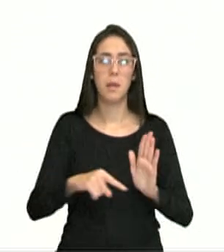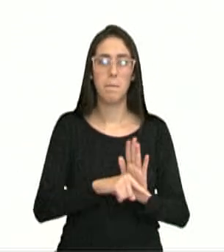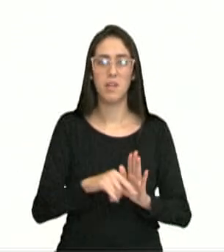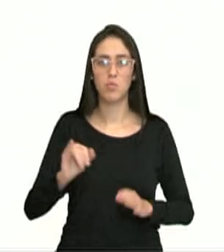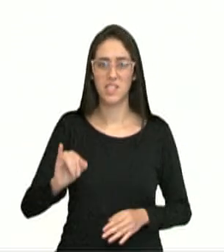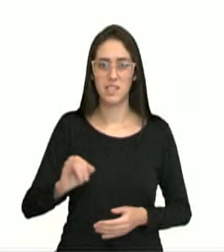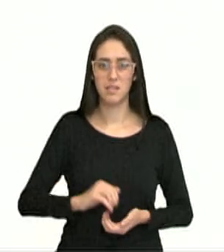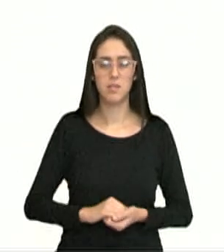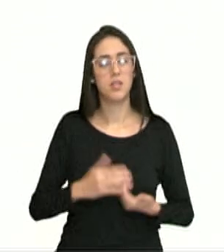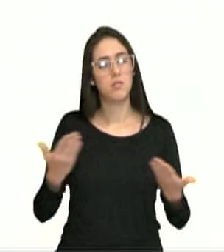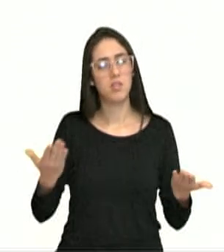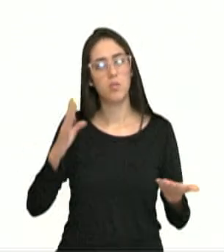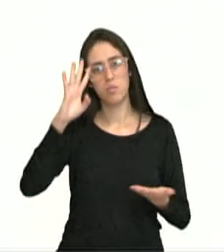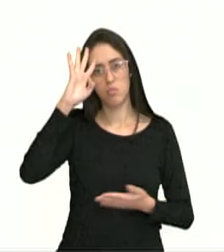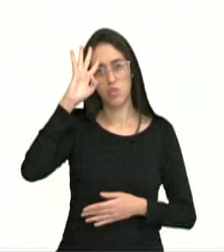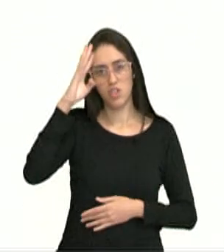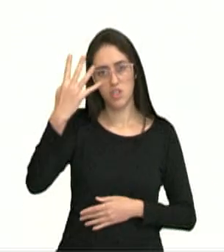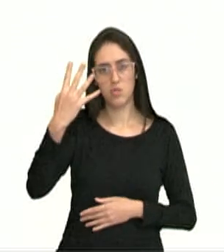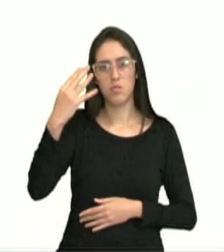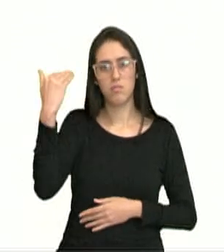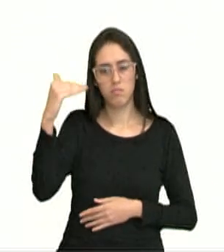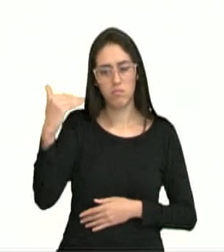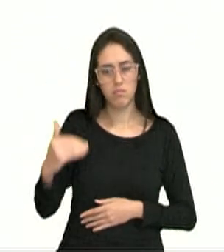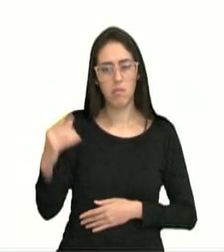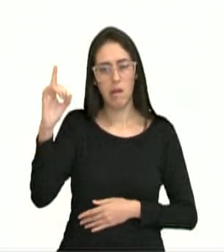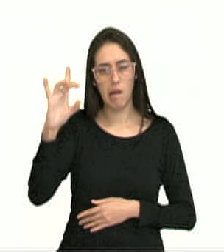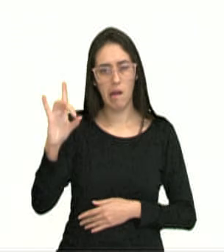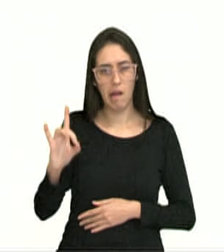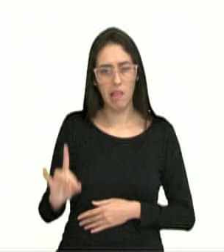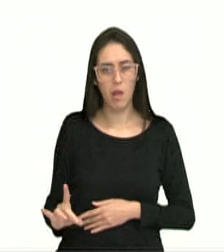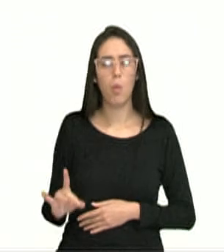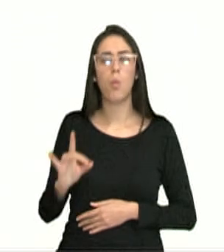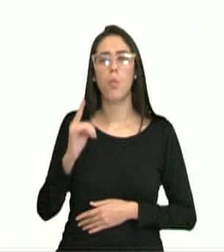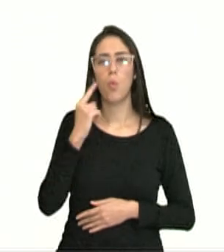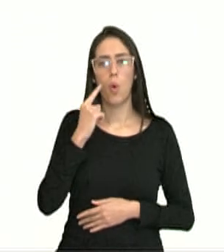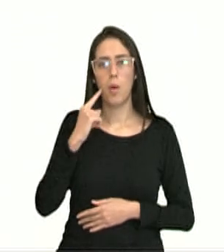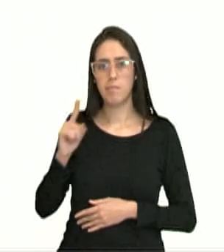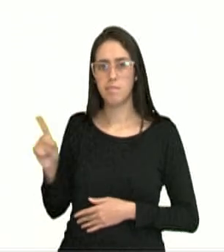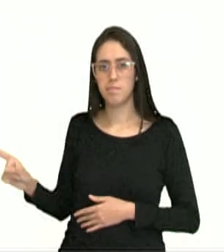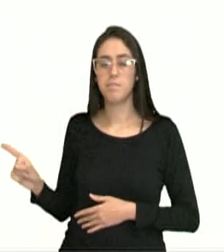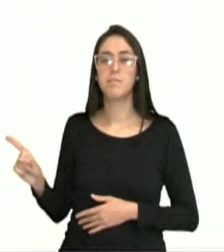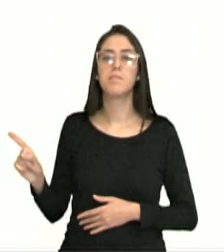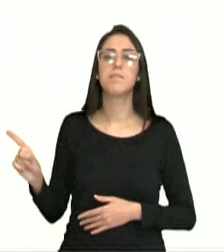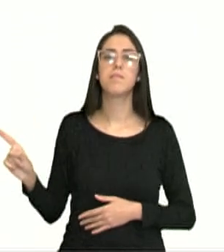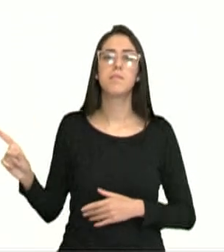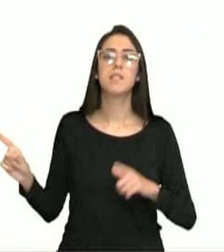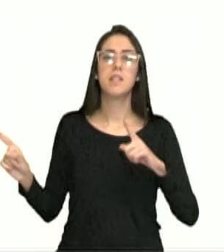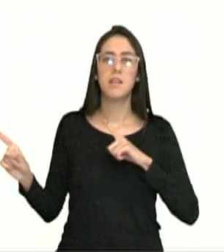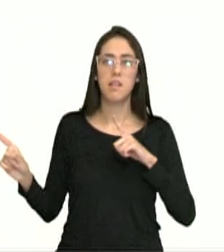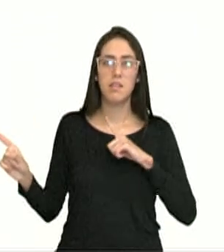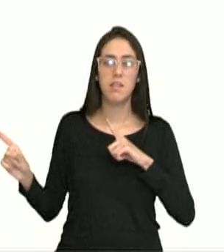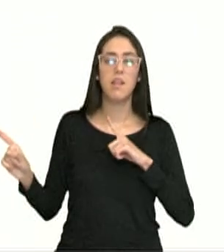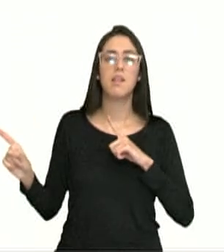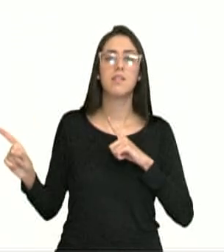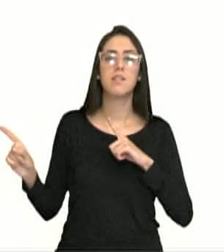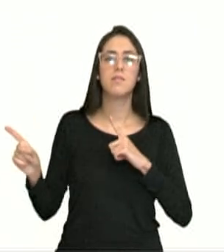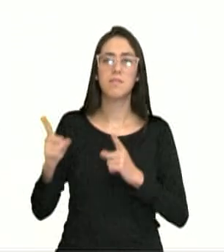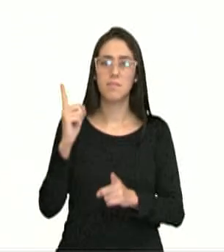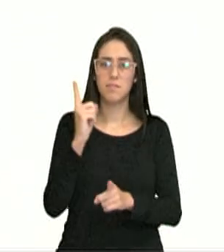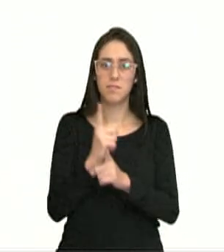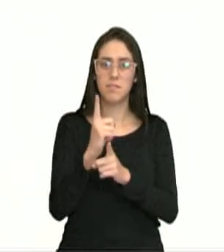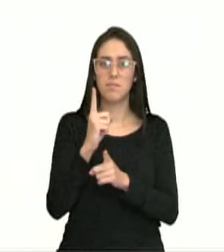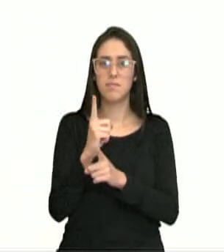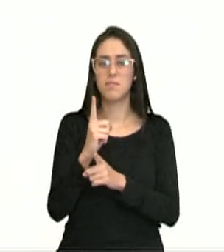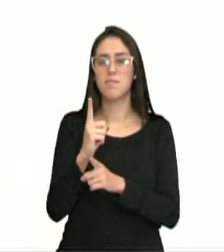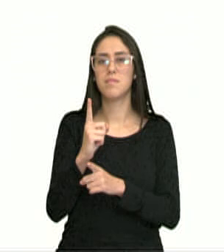Então, resolvendo termo a termo, né, para cada elemento, eu chego nessa nesse